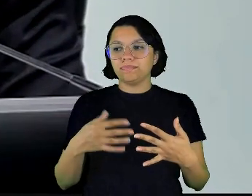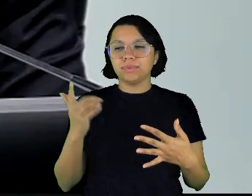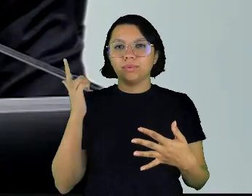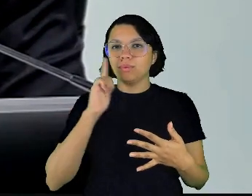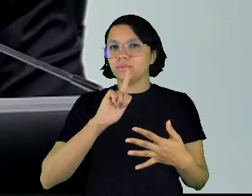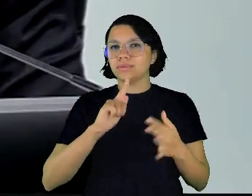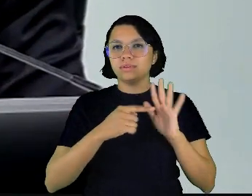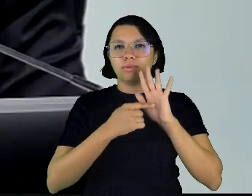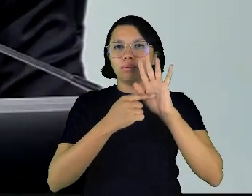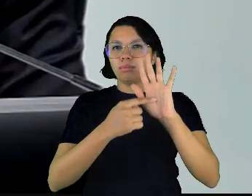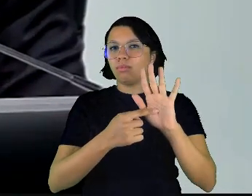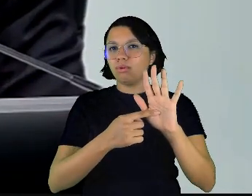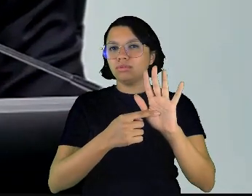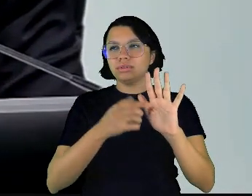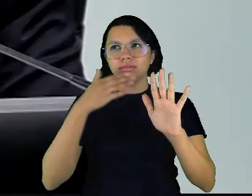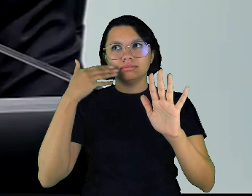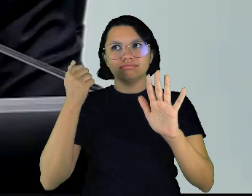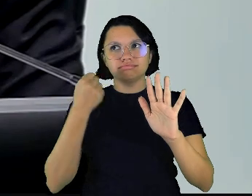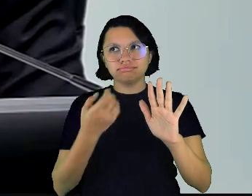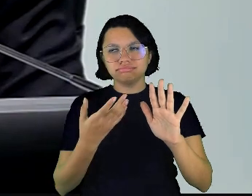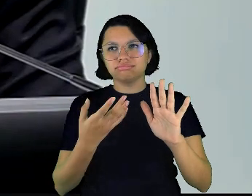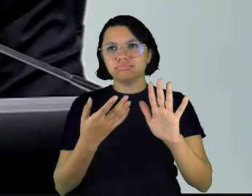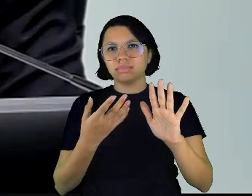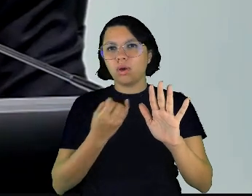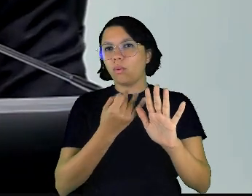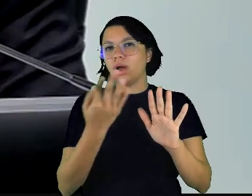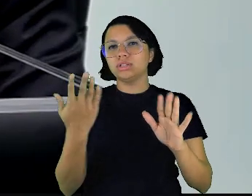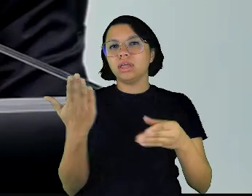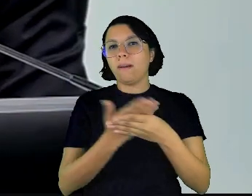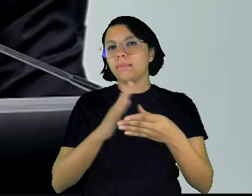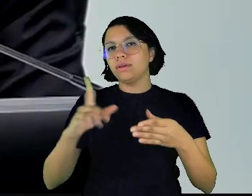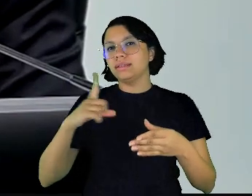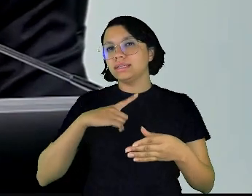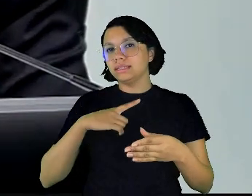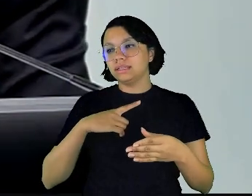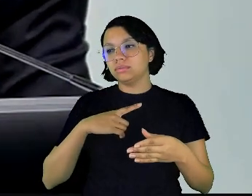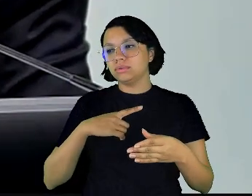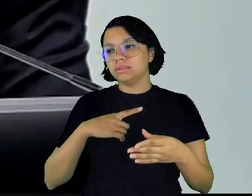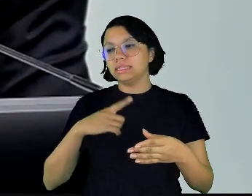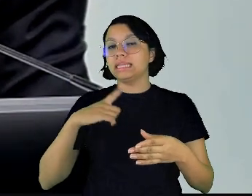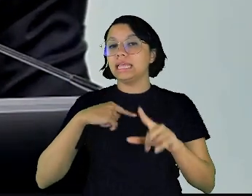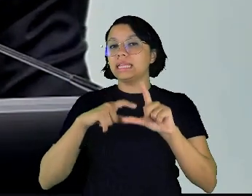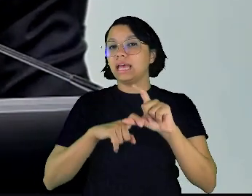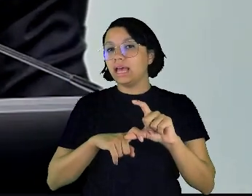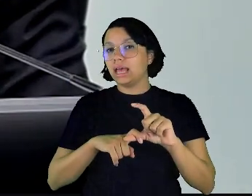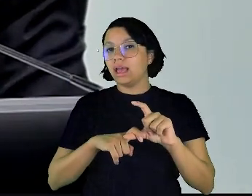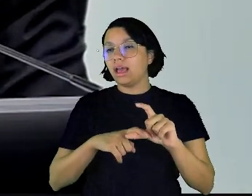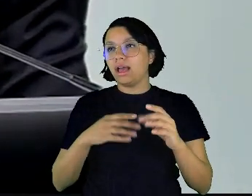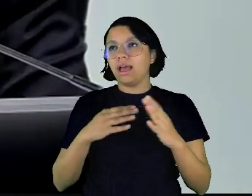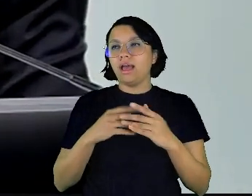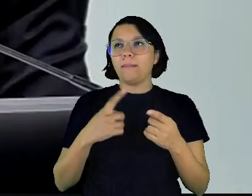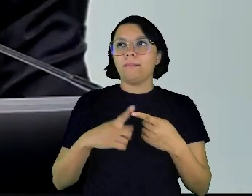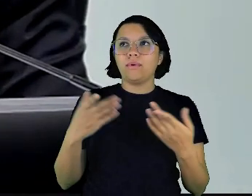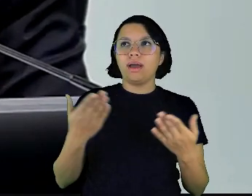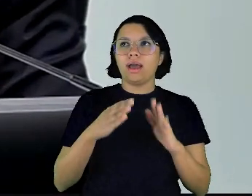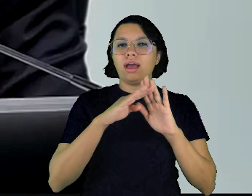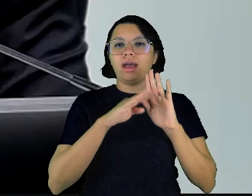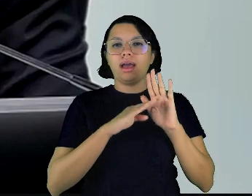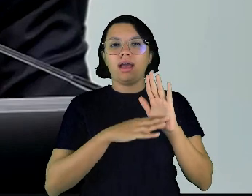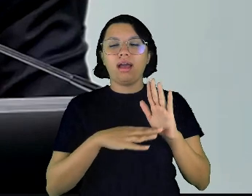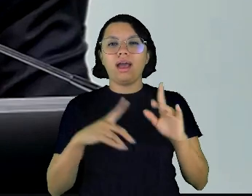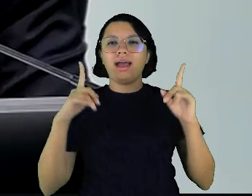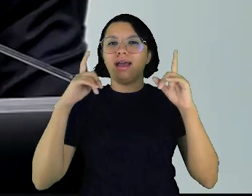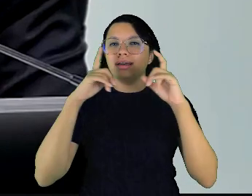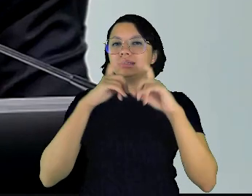revelar efetivamente o número de processos que nós temos que tem essa dependência. Até porque a gente sabe que essa classificação é meio complexa, né?